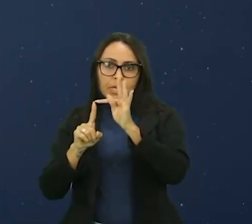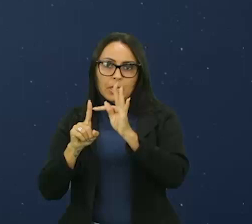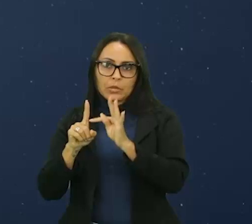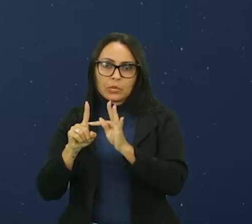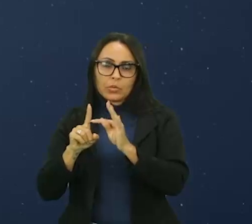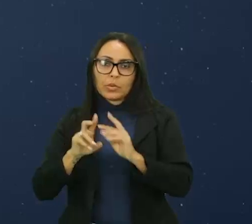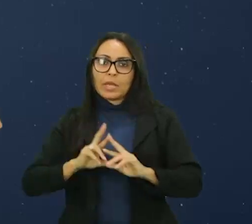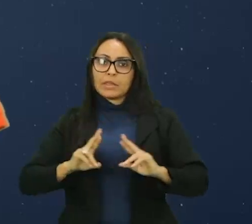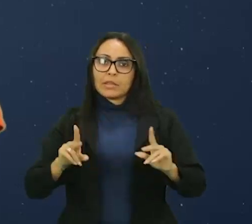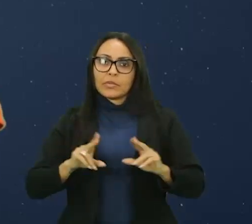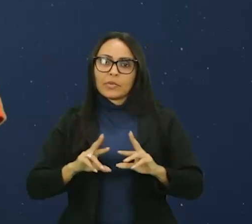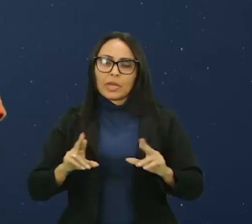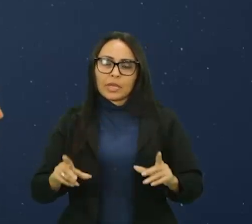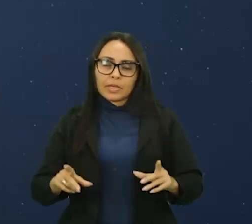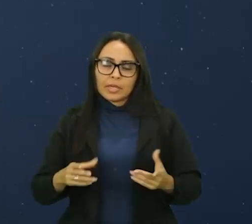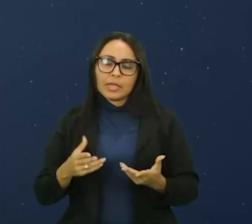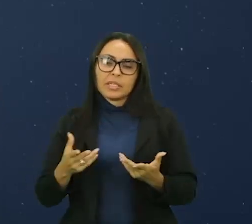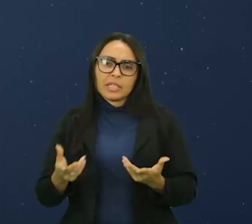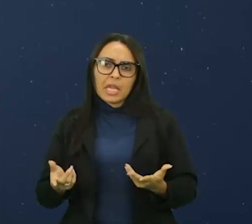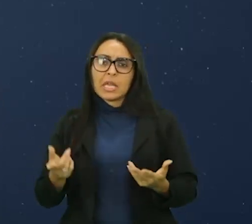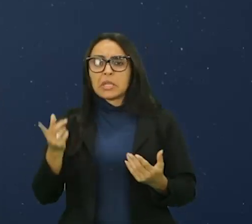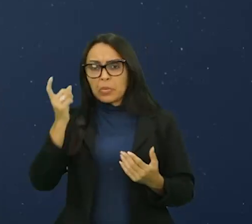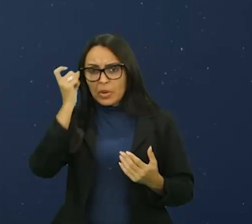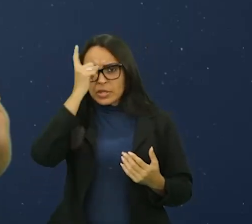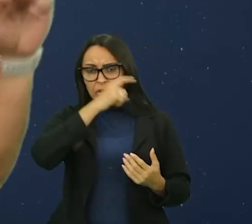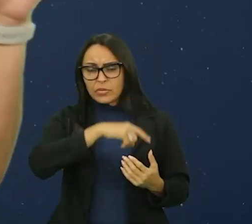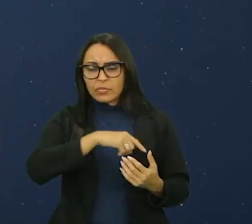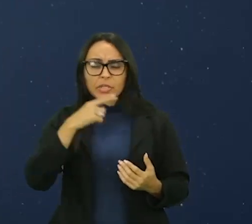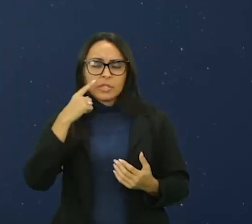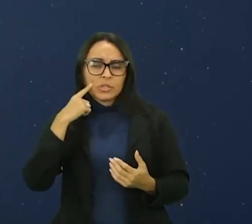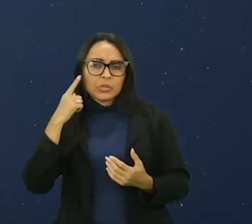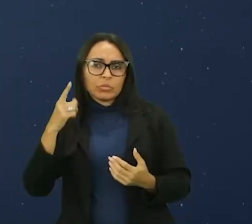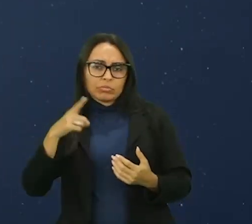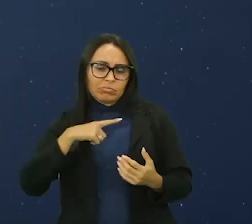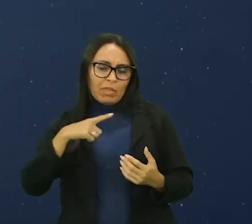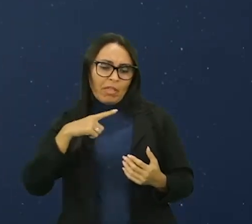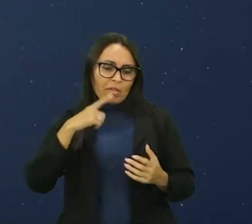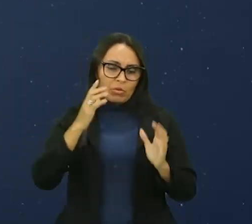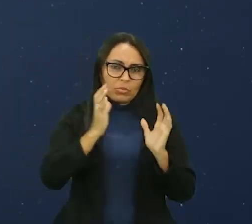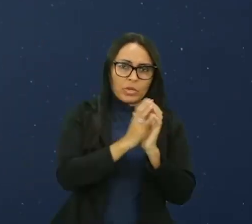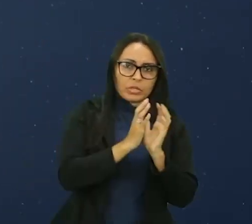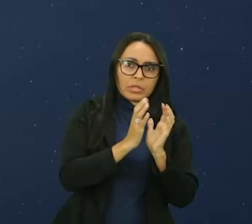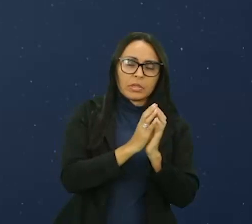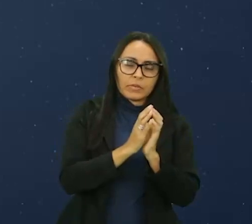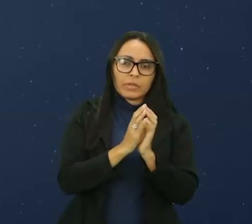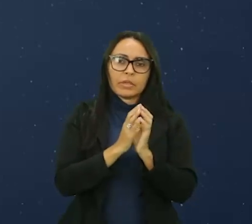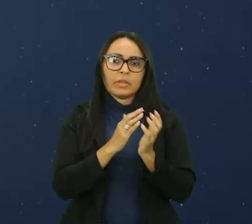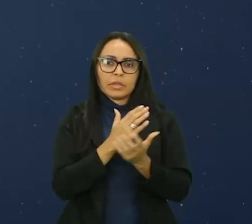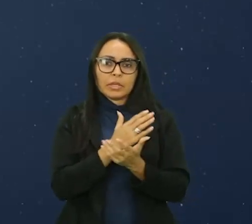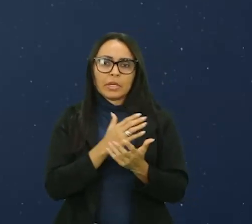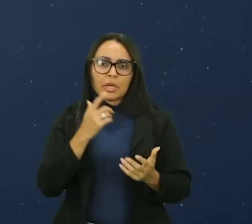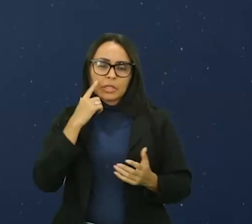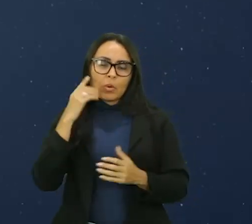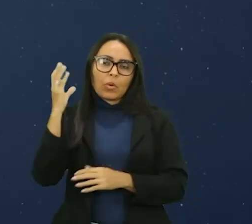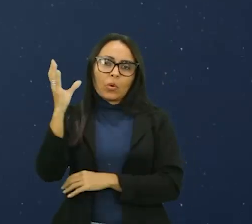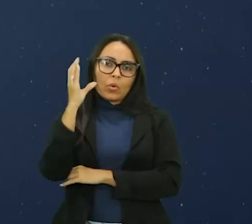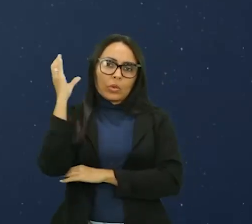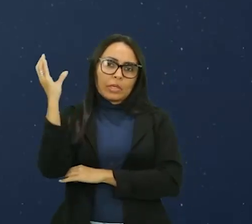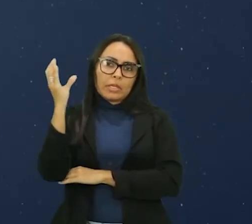consegue alcançar temperaturas que é difícil alcançar no Recife. Mas de fato, o principal fator climático aí é